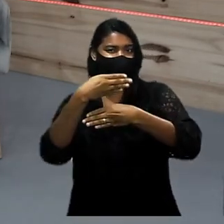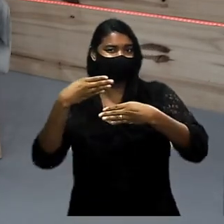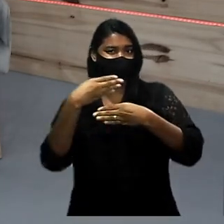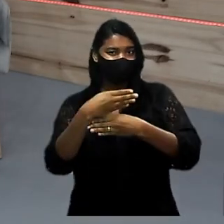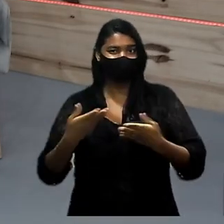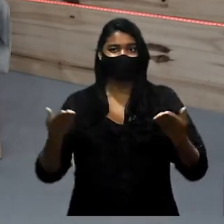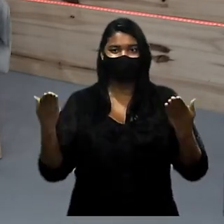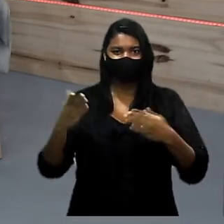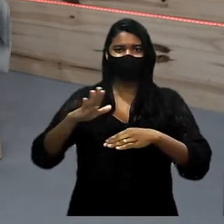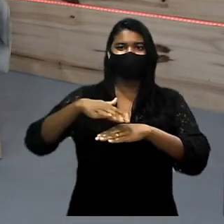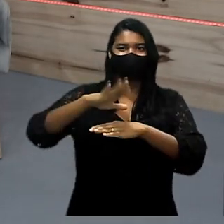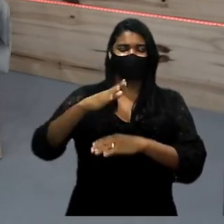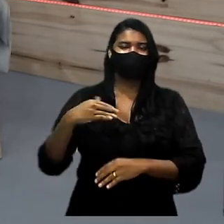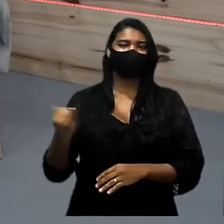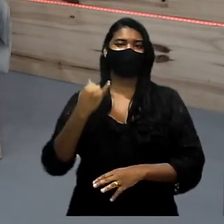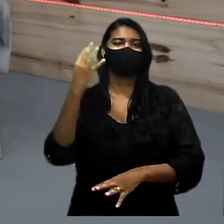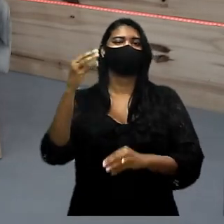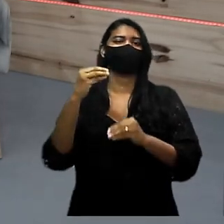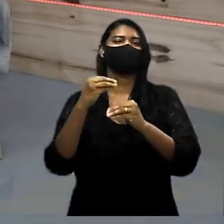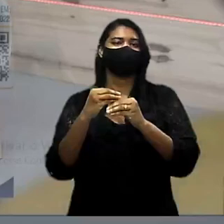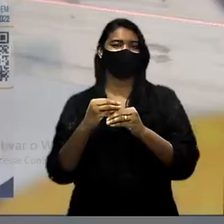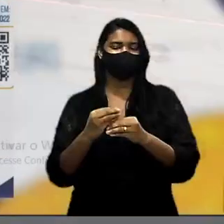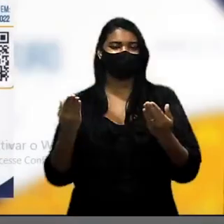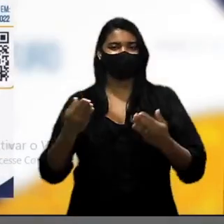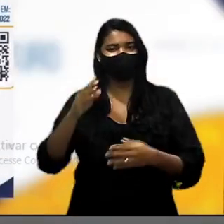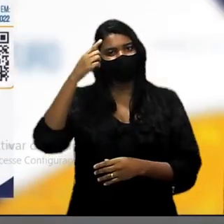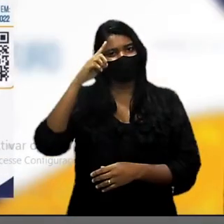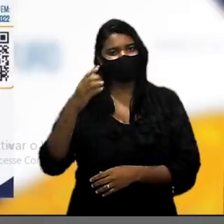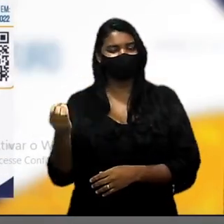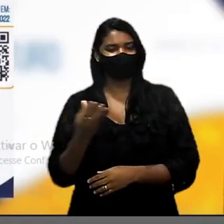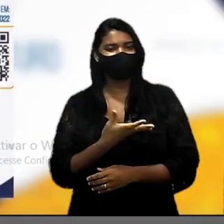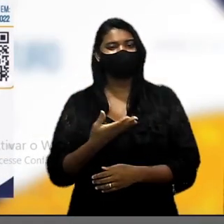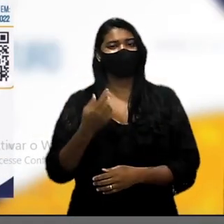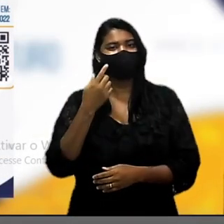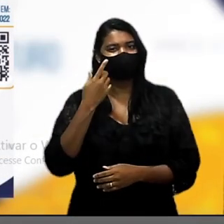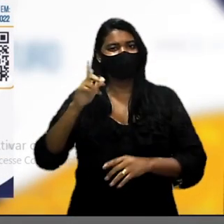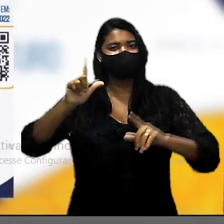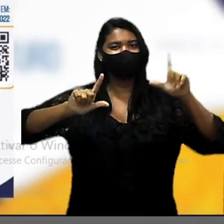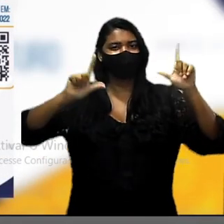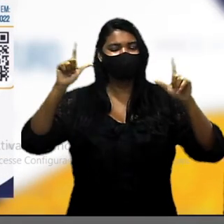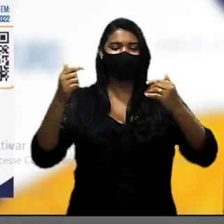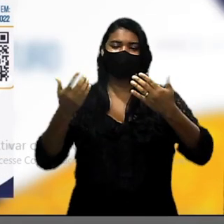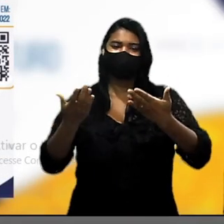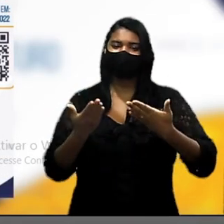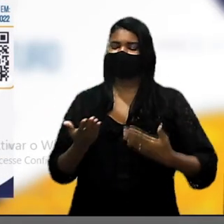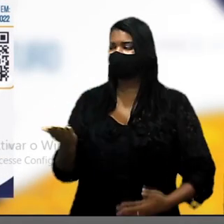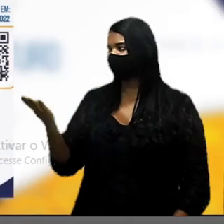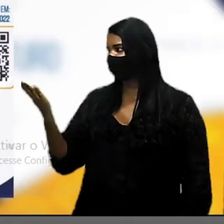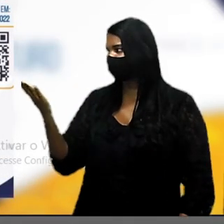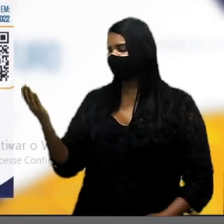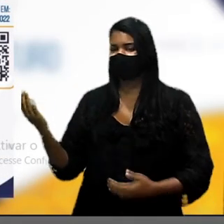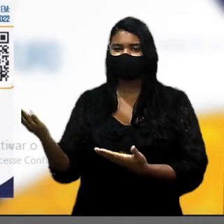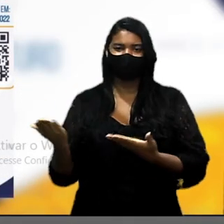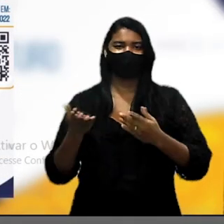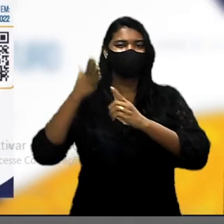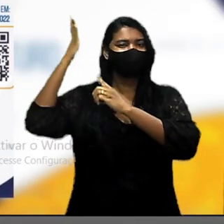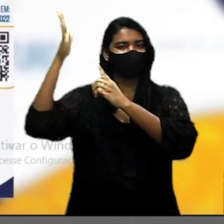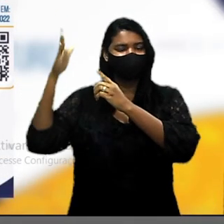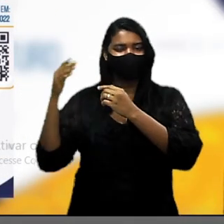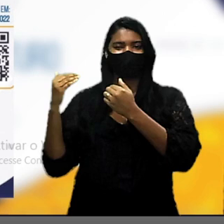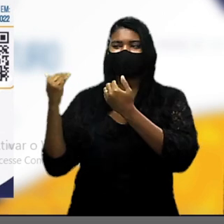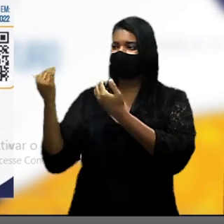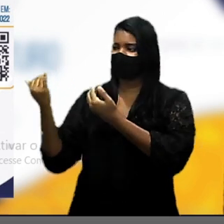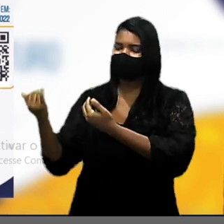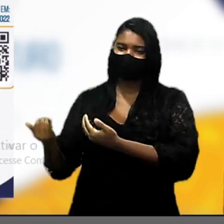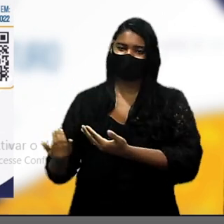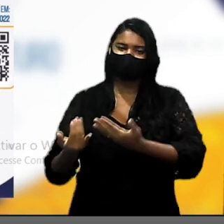com grande bagagem aí para implementar nesse novo dia. Fica ligadinho aí, professor. Seja bem-vindo. A palestra é toda sua.